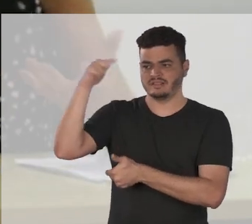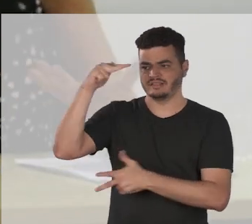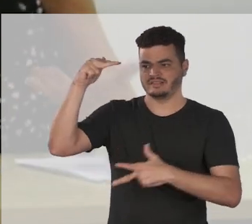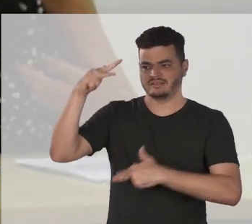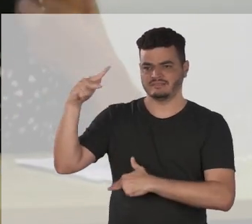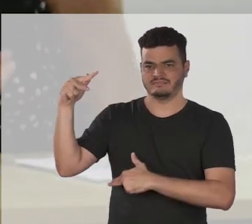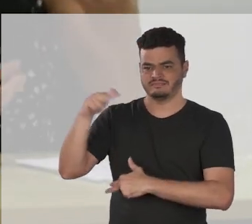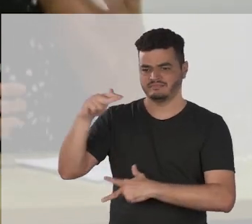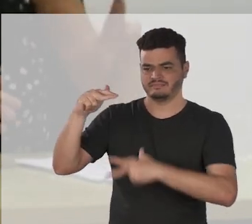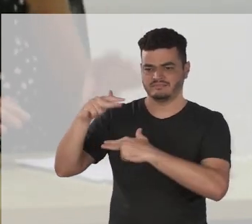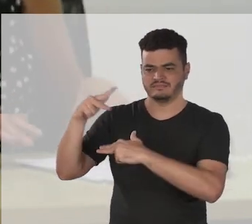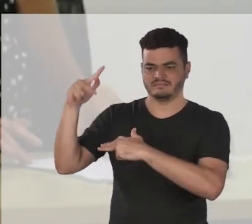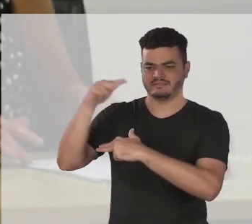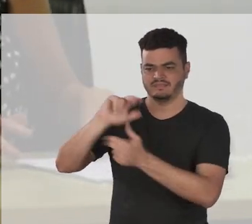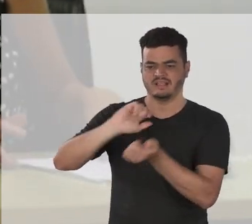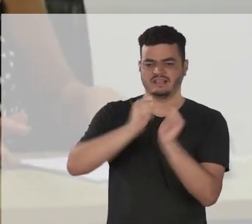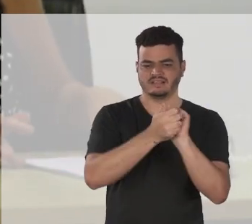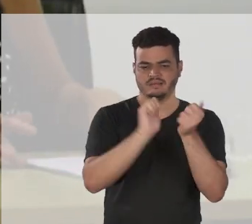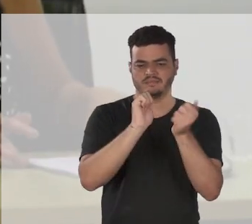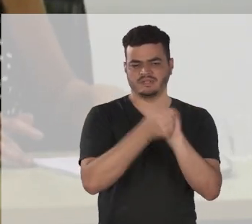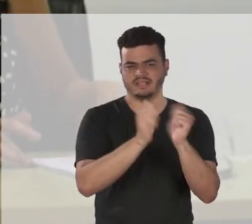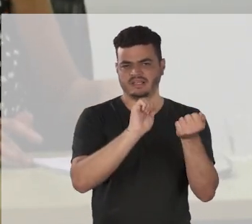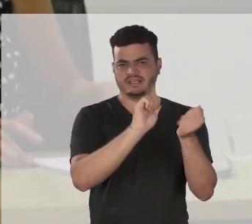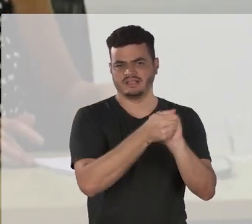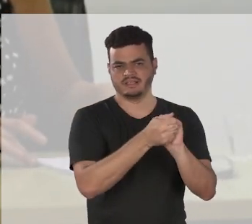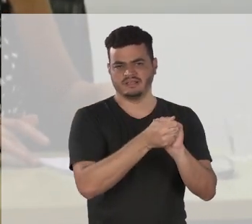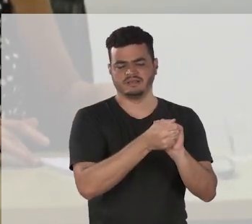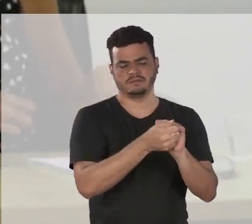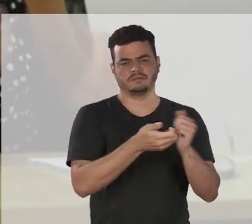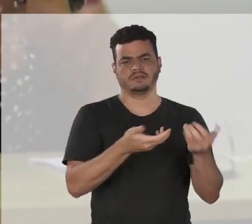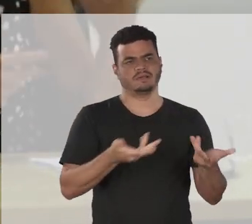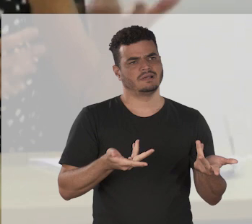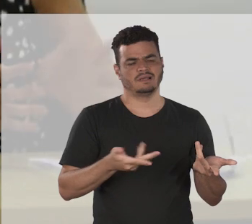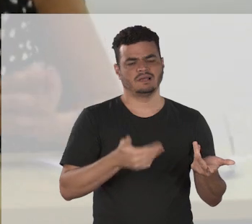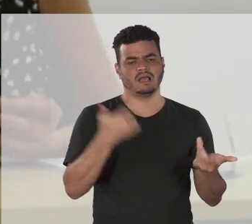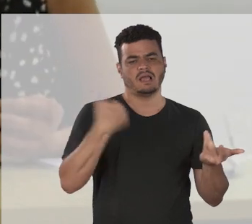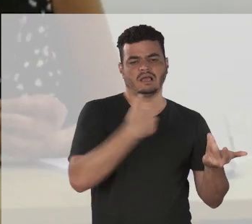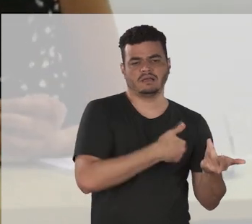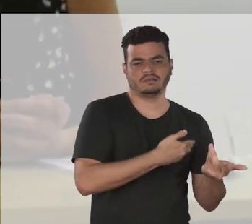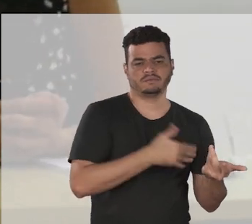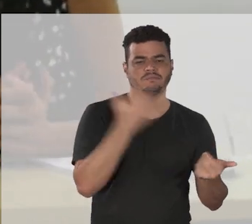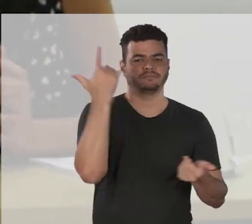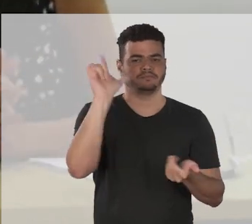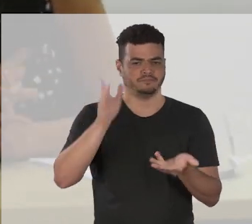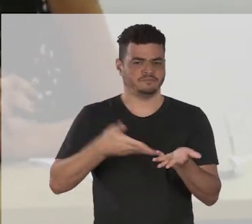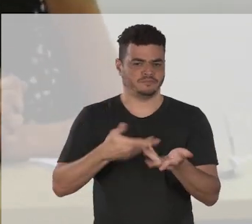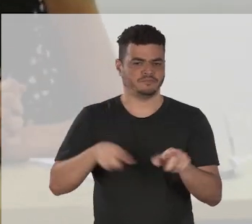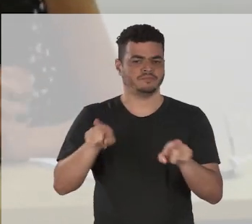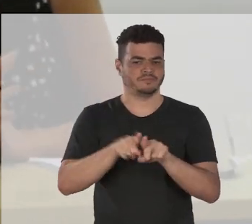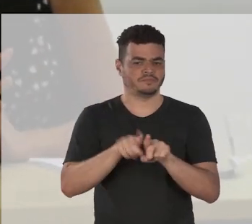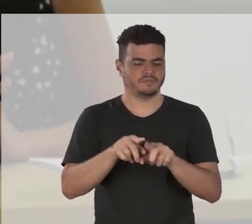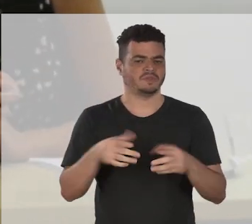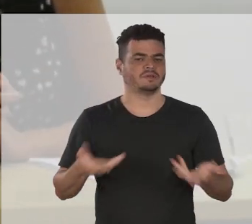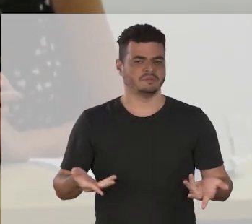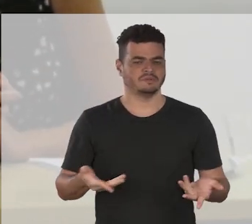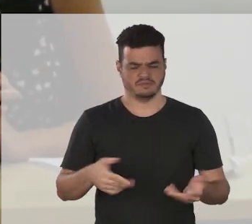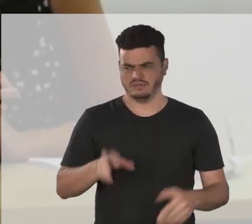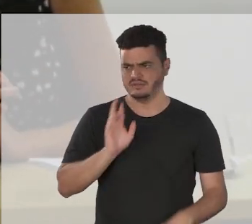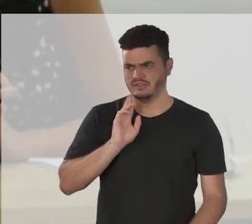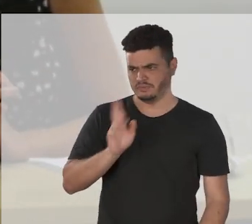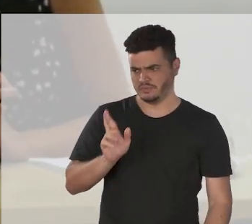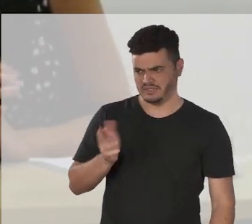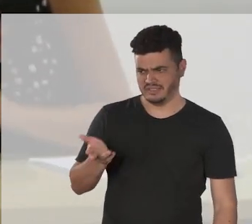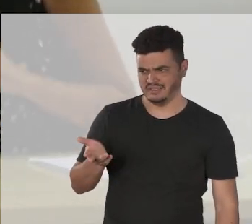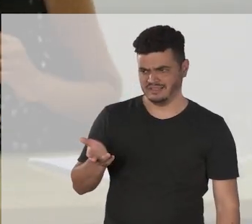Sim? Foi muitas vezes adaptada mais ou menos na Argentina. Bom, e assim muitas outras obras.